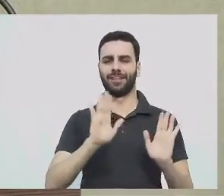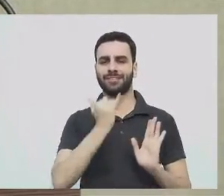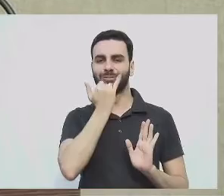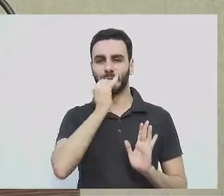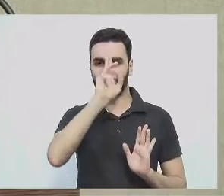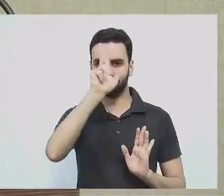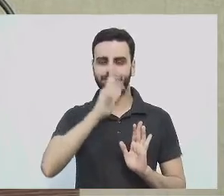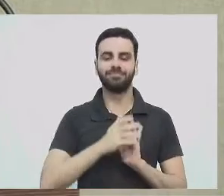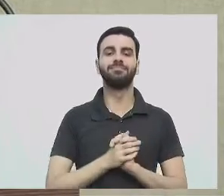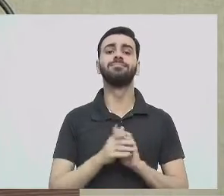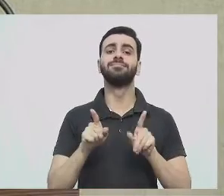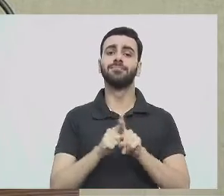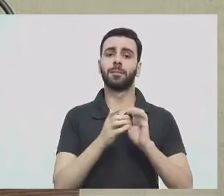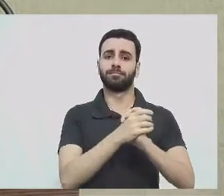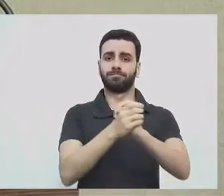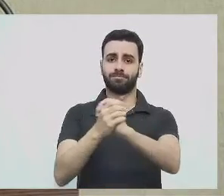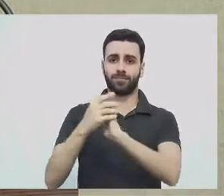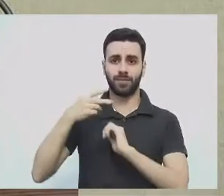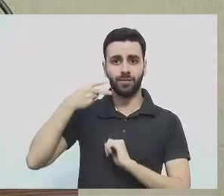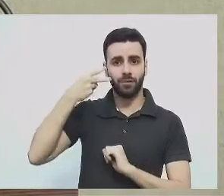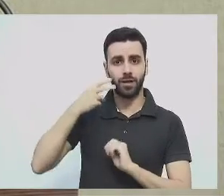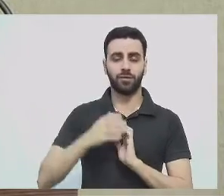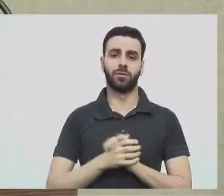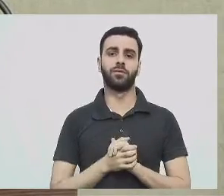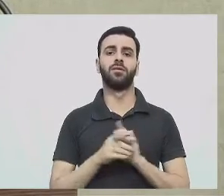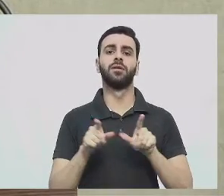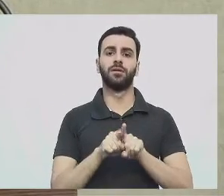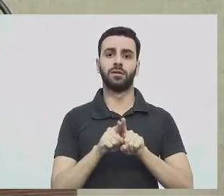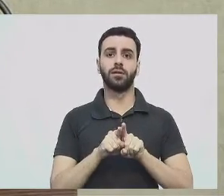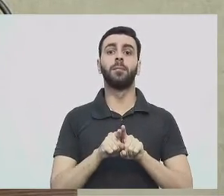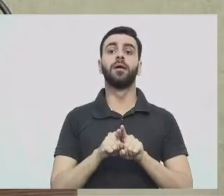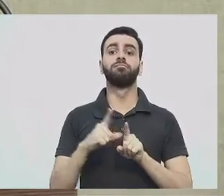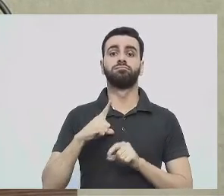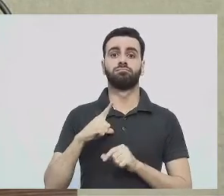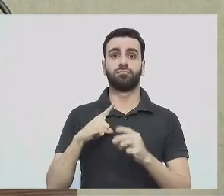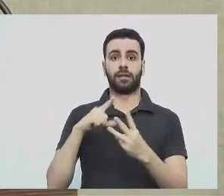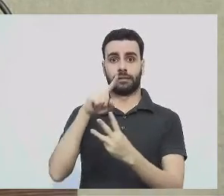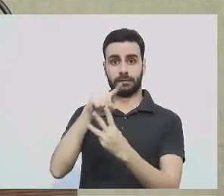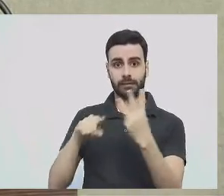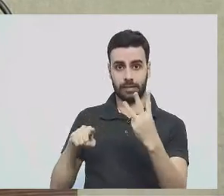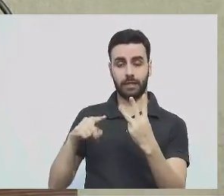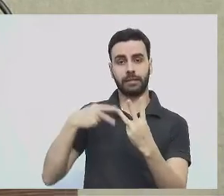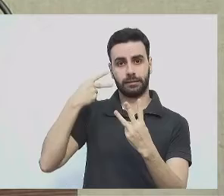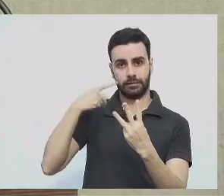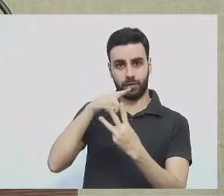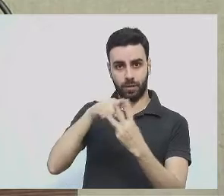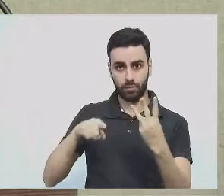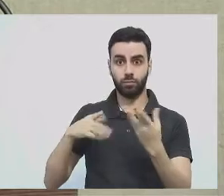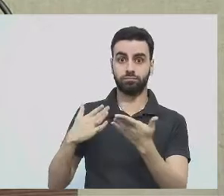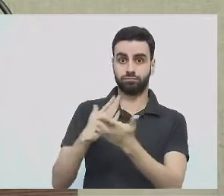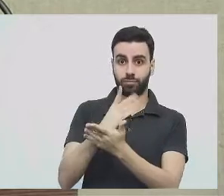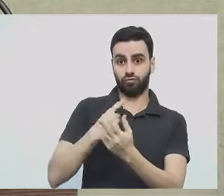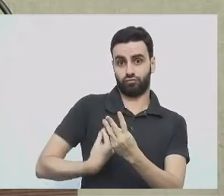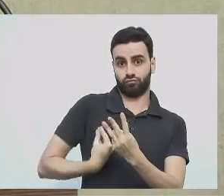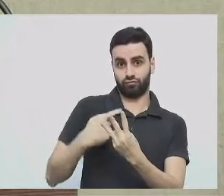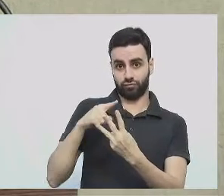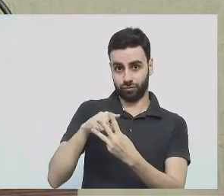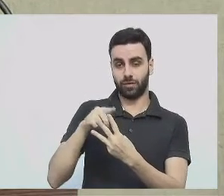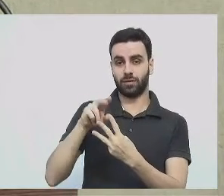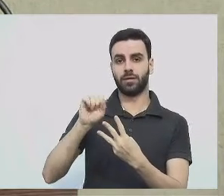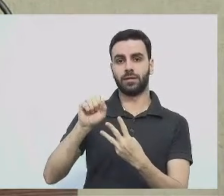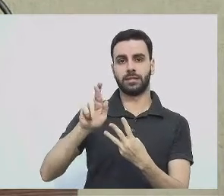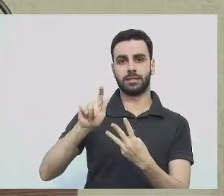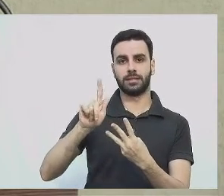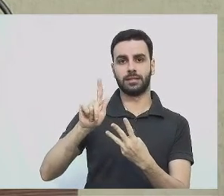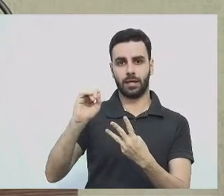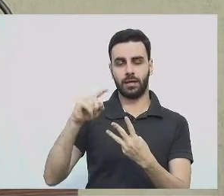Cumprimento os colegas vereadores, os vereadores eleitos, nosso amigo Sérgio, Cristiano, Marcão. Cumprimentar